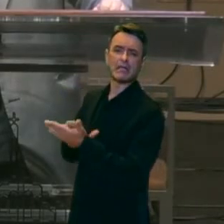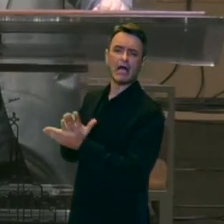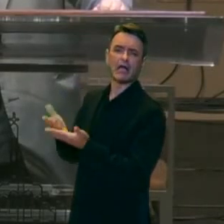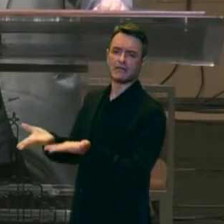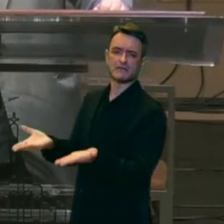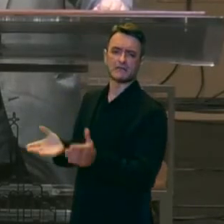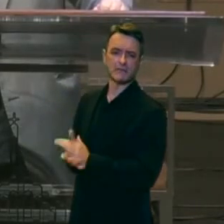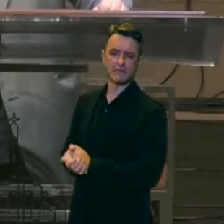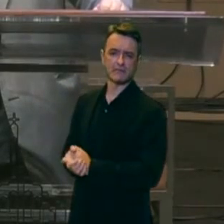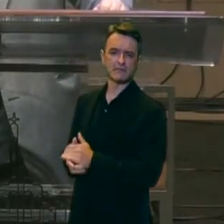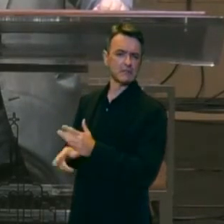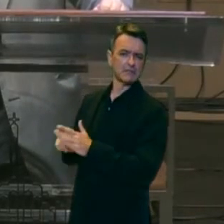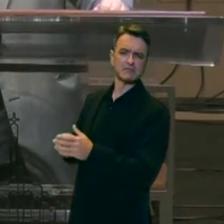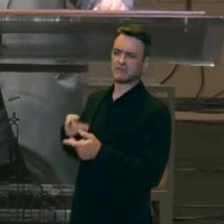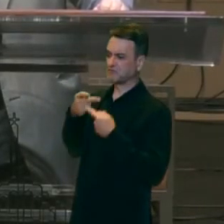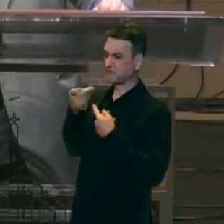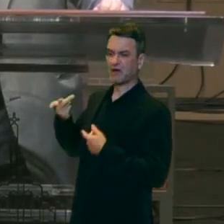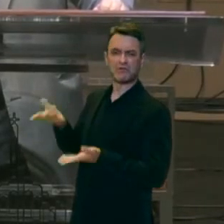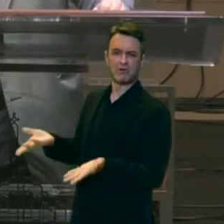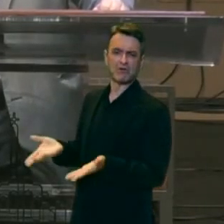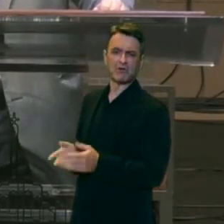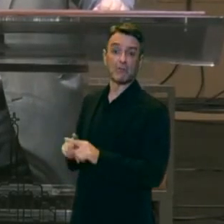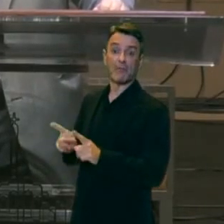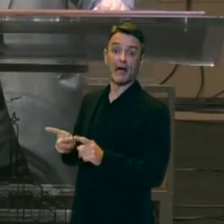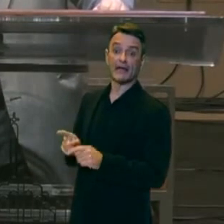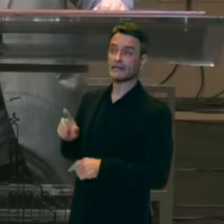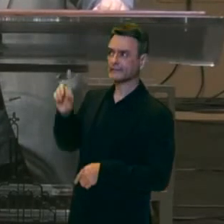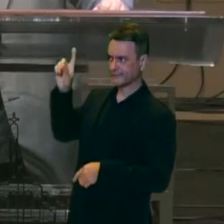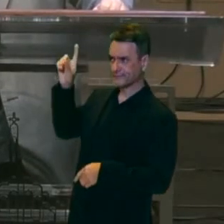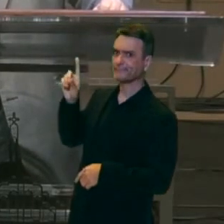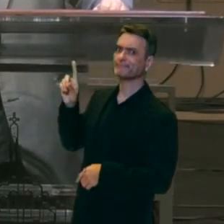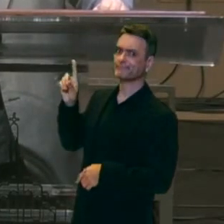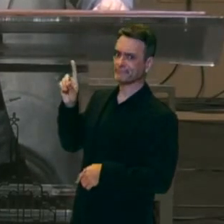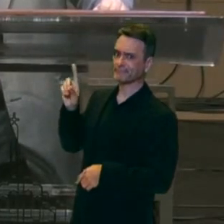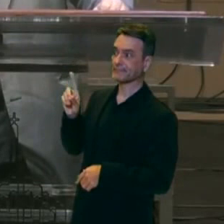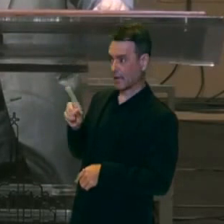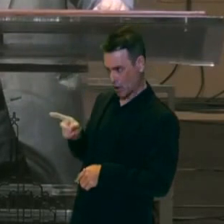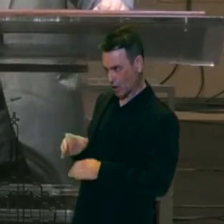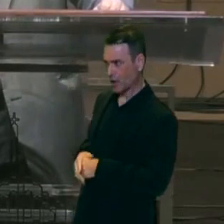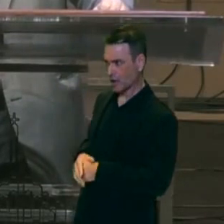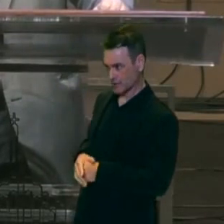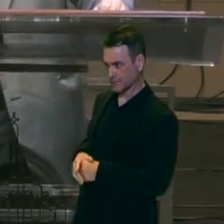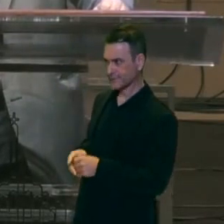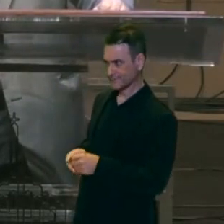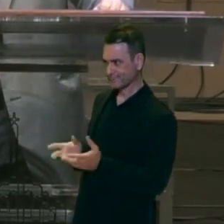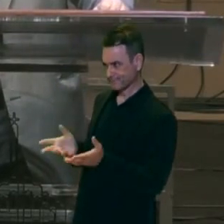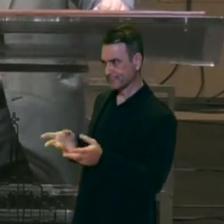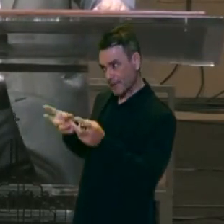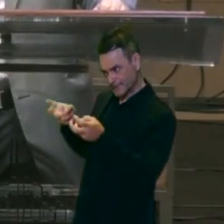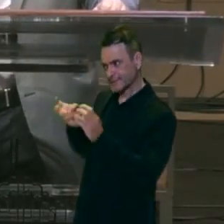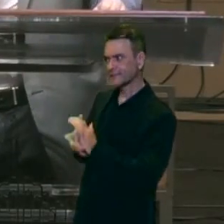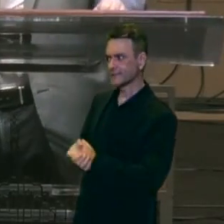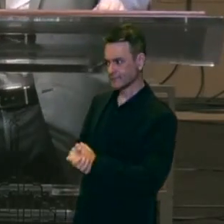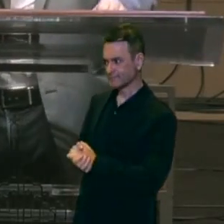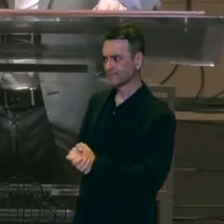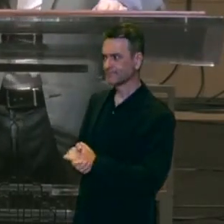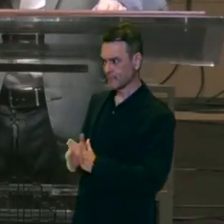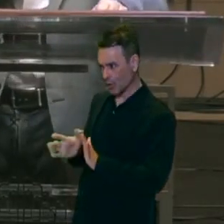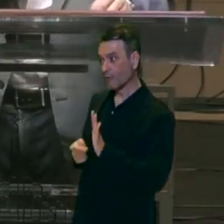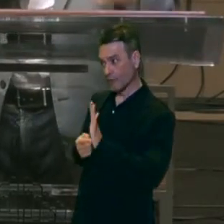terra? Mas agora, ó rei, meu senhor, escute-me, por favor,